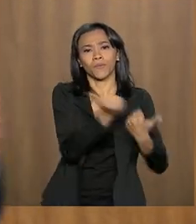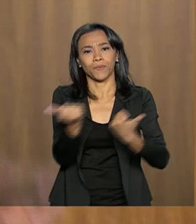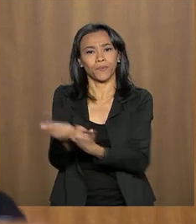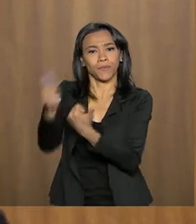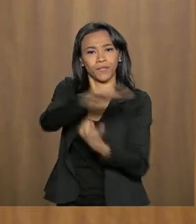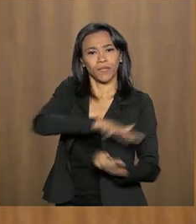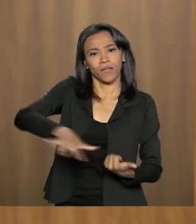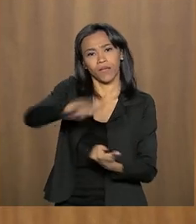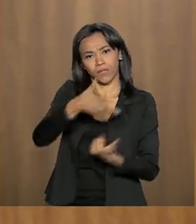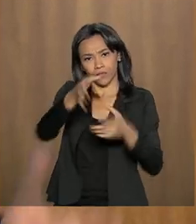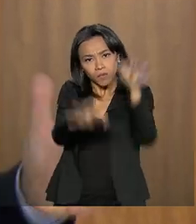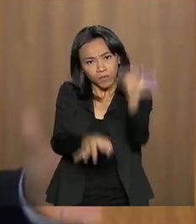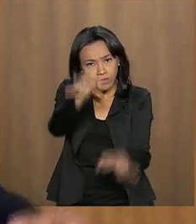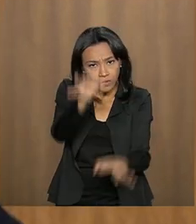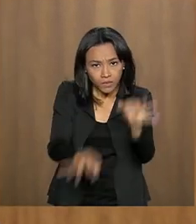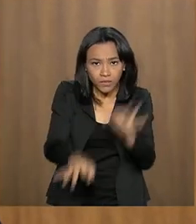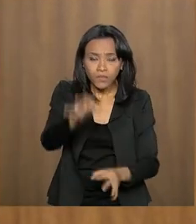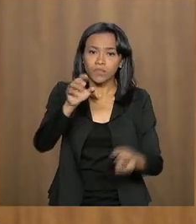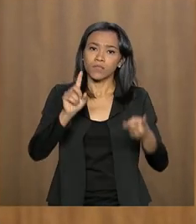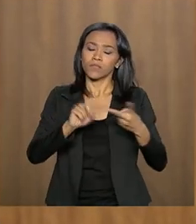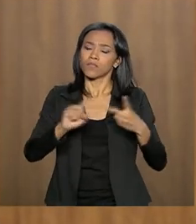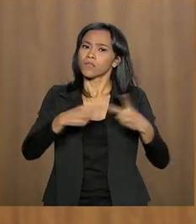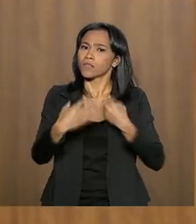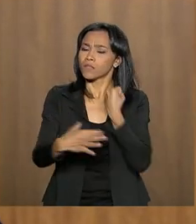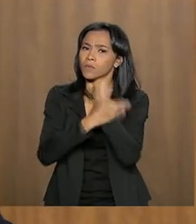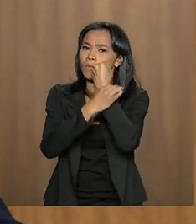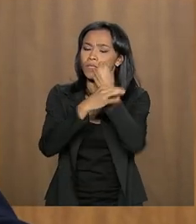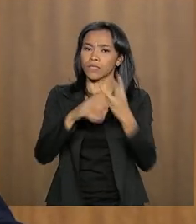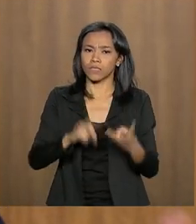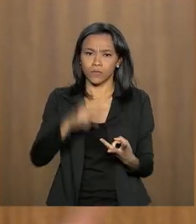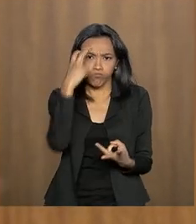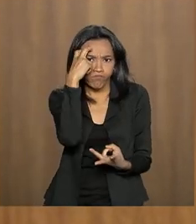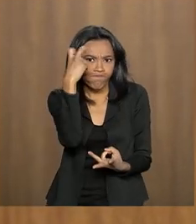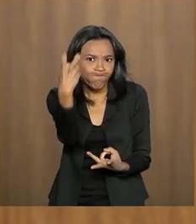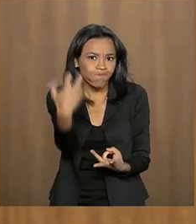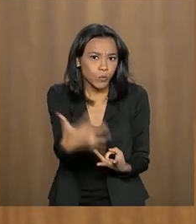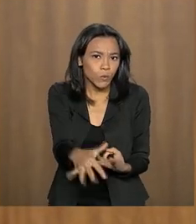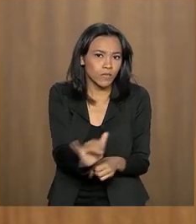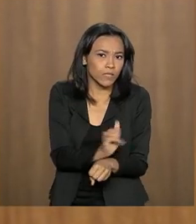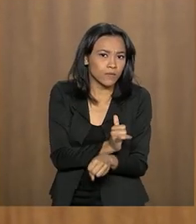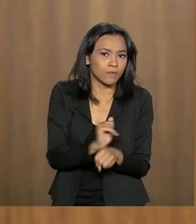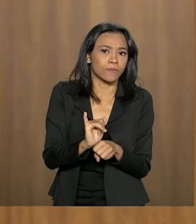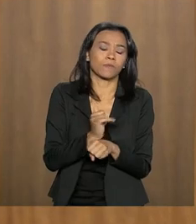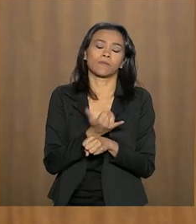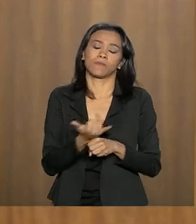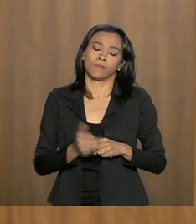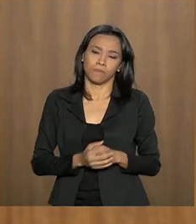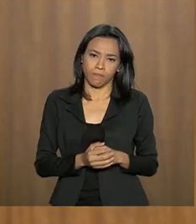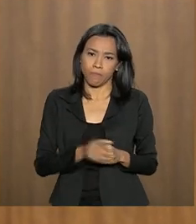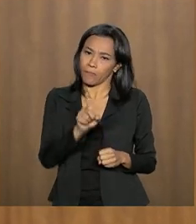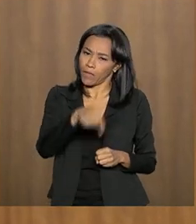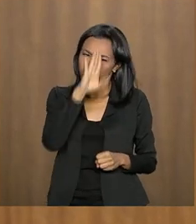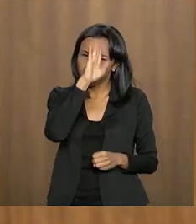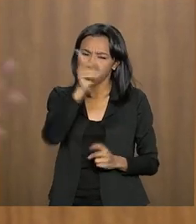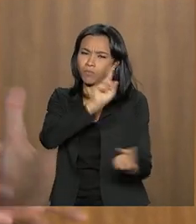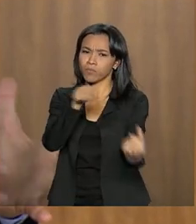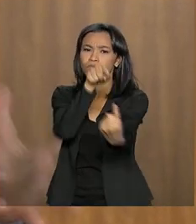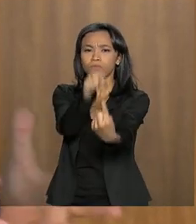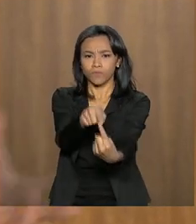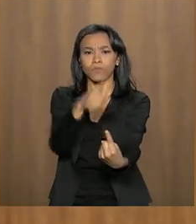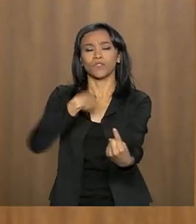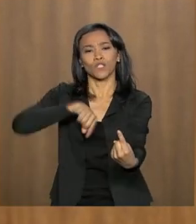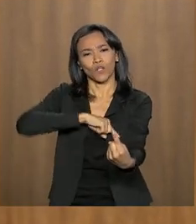matéria judiciária, de segurança, de inteligência, com o principal objetivo que